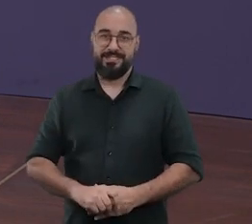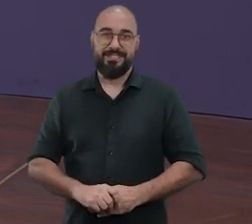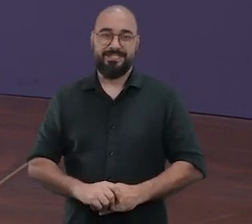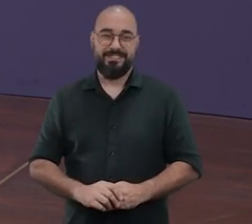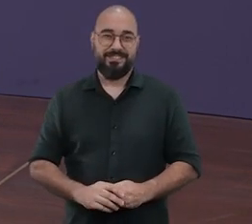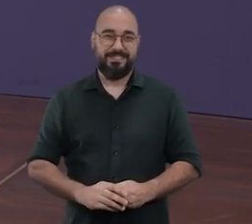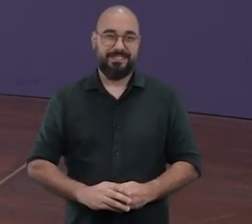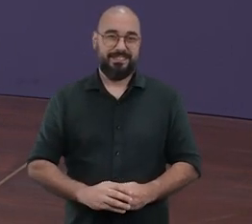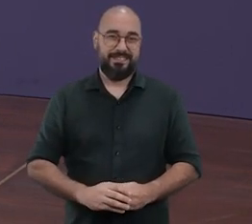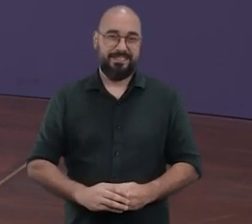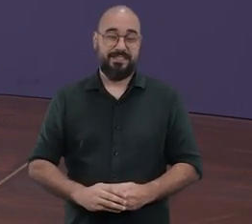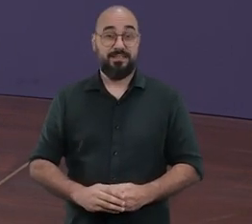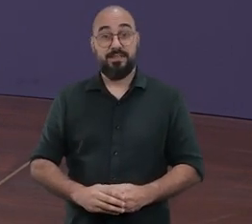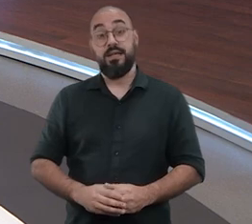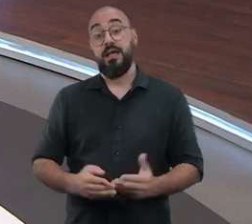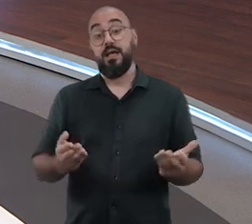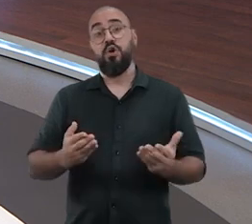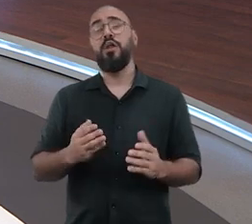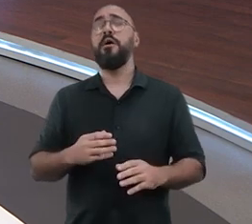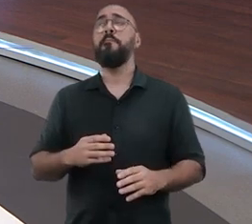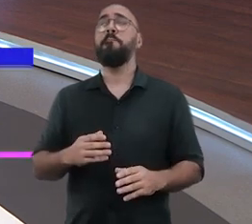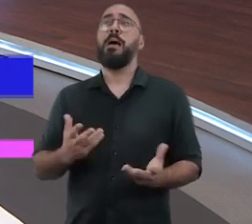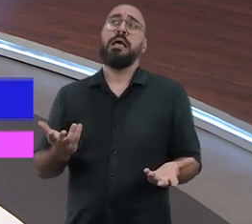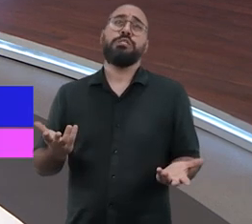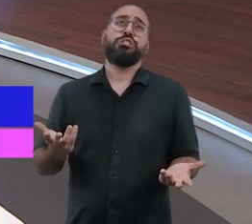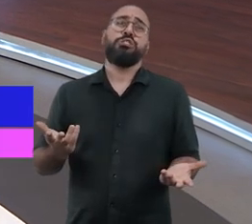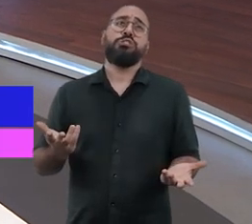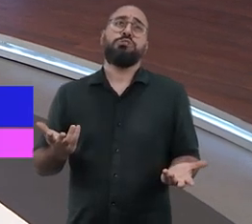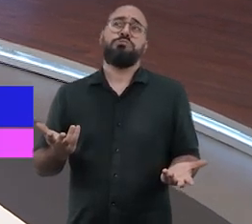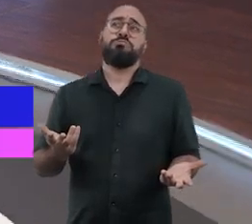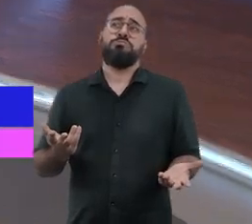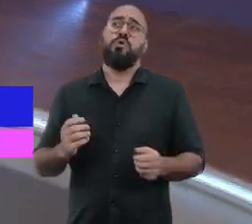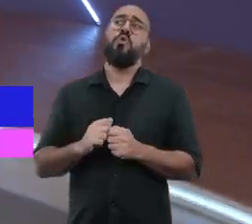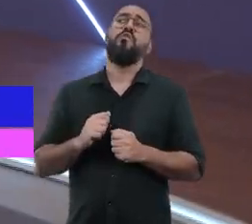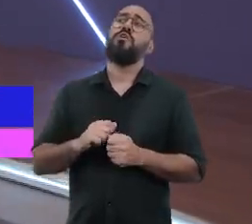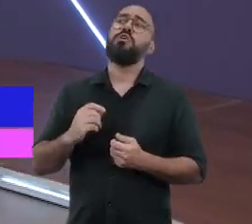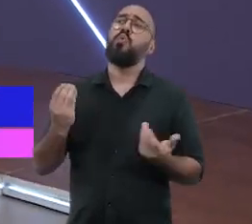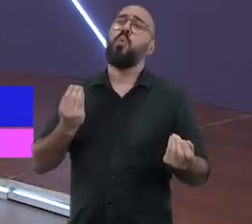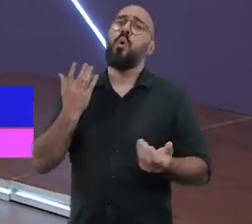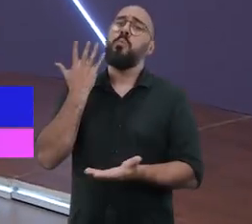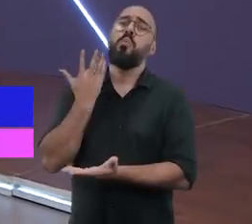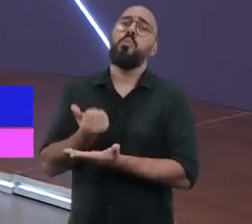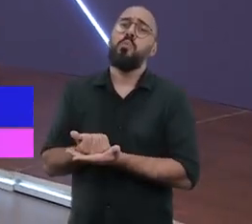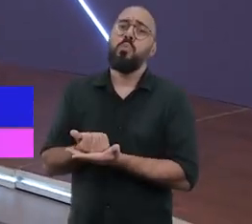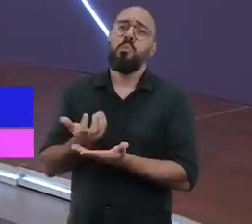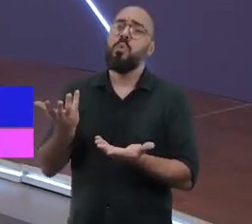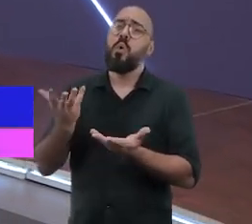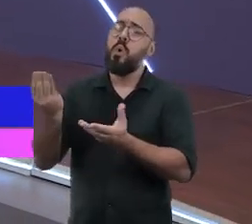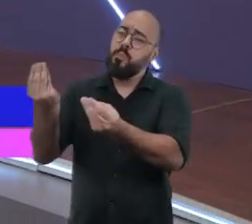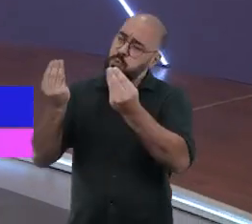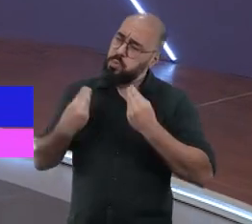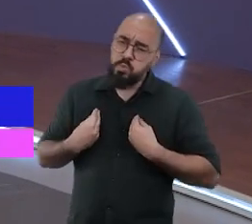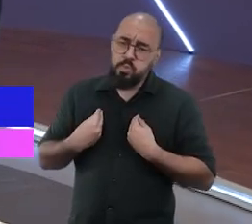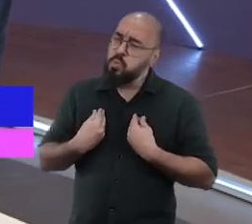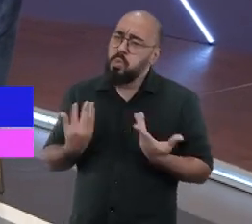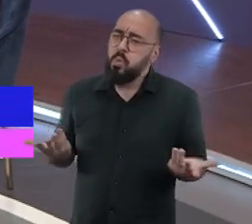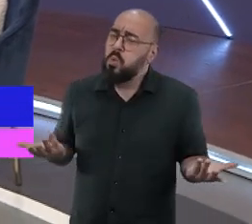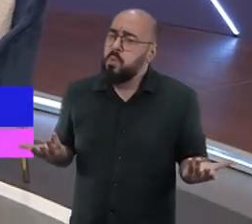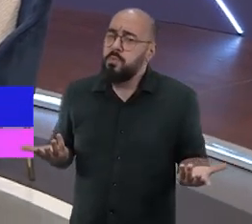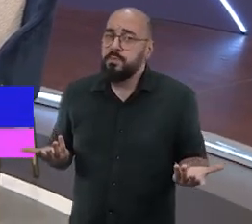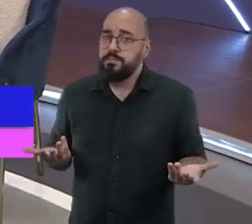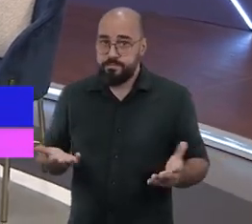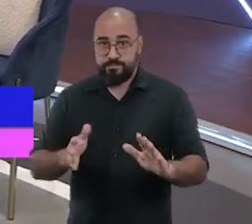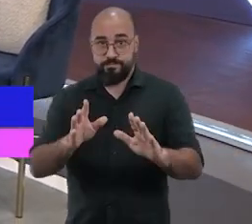para você esse material. A sua pergunta agora é, pastor, o que eu devo fazer para ter esse material? É muito fácil. Você